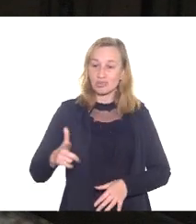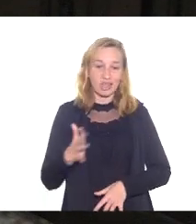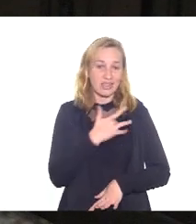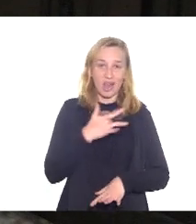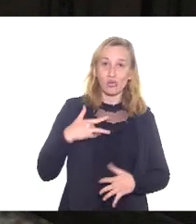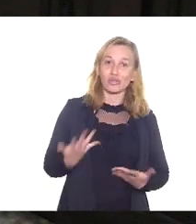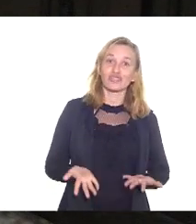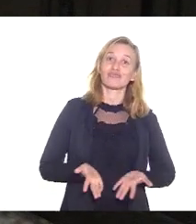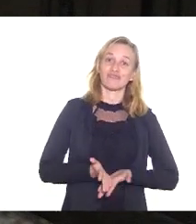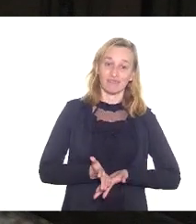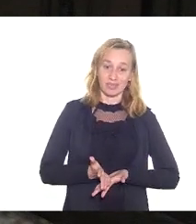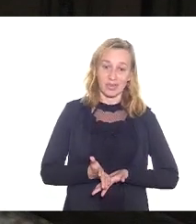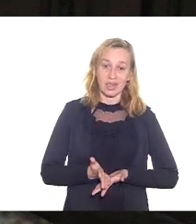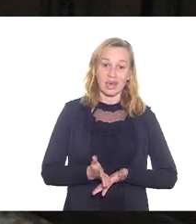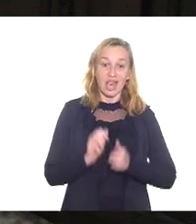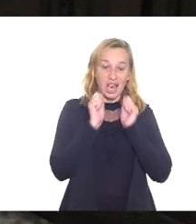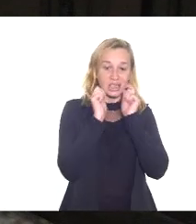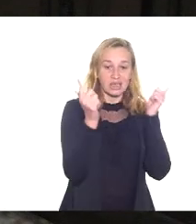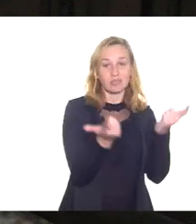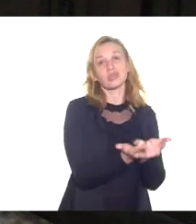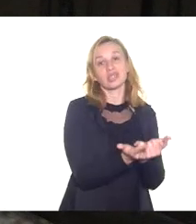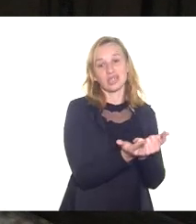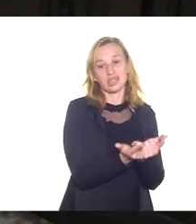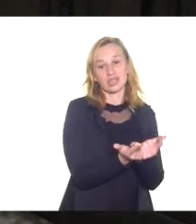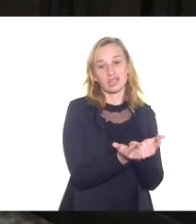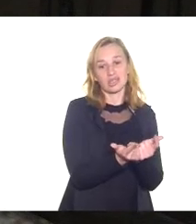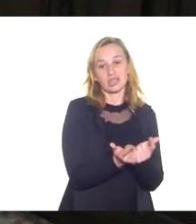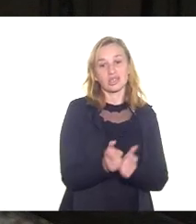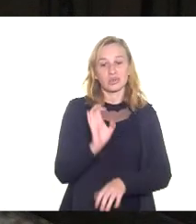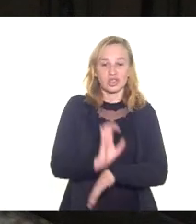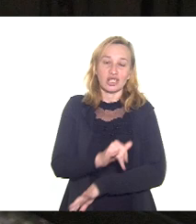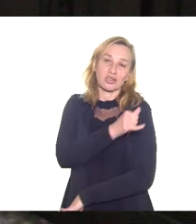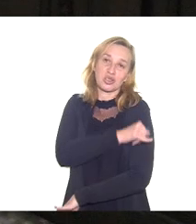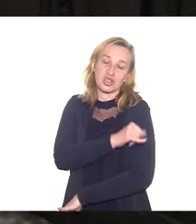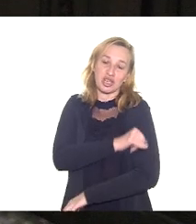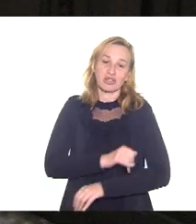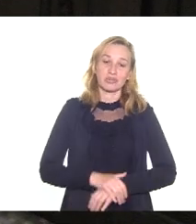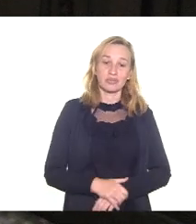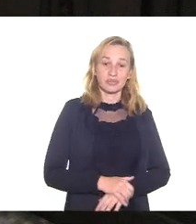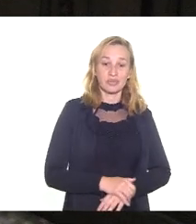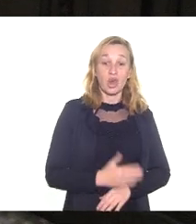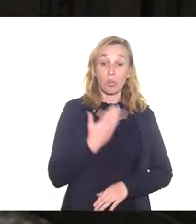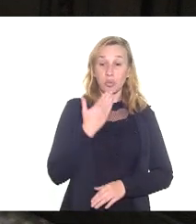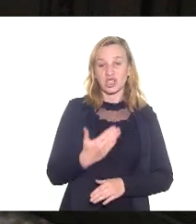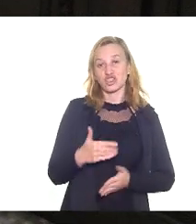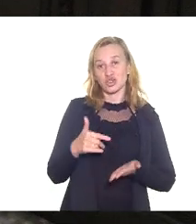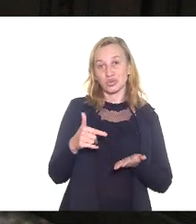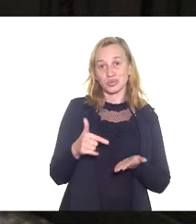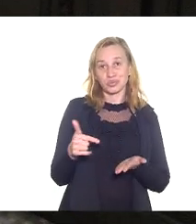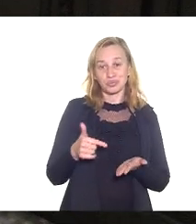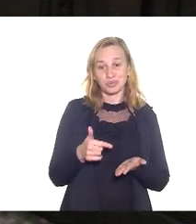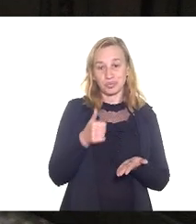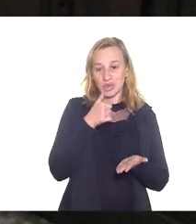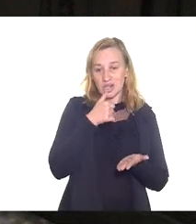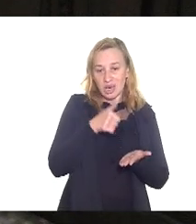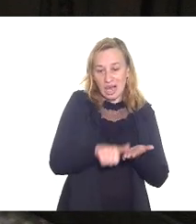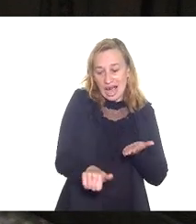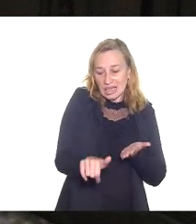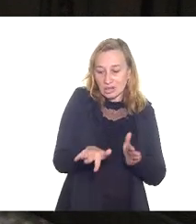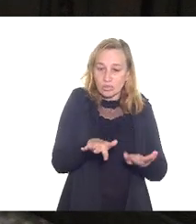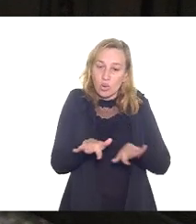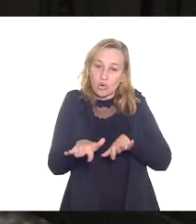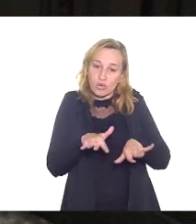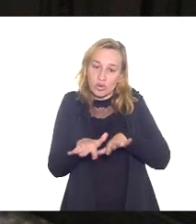saúde. Assembleia Legislativa do Estado do Rio de Janeiro. Então, tem um pedido do